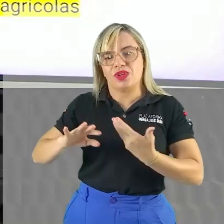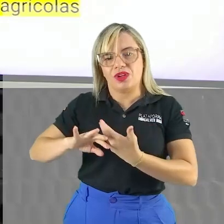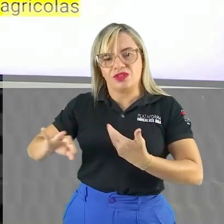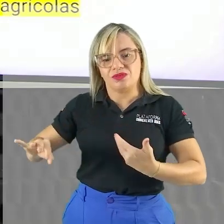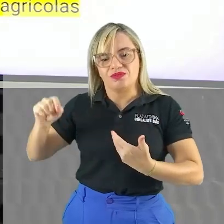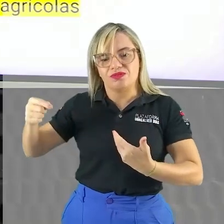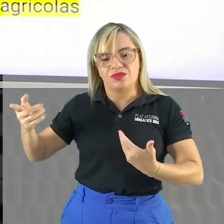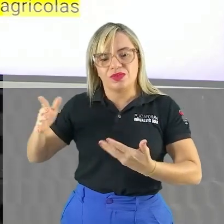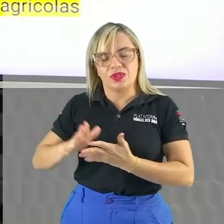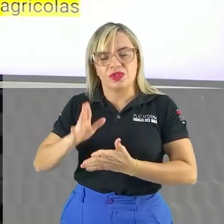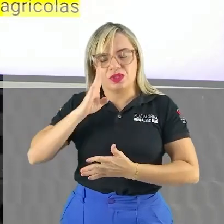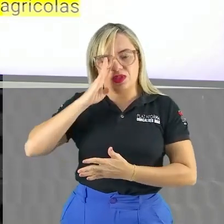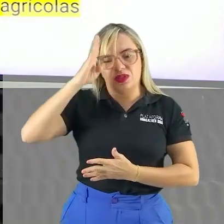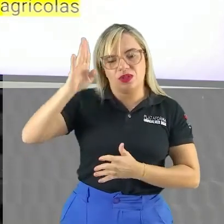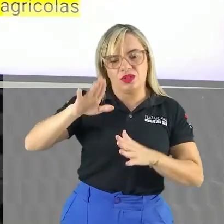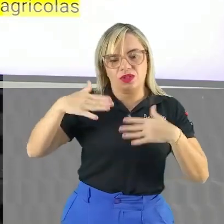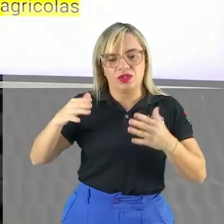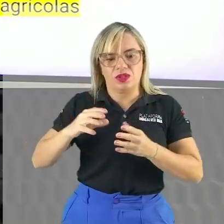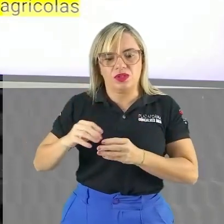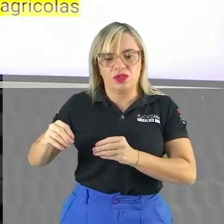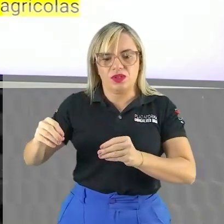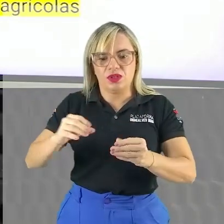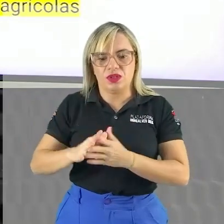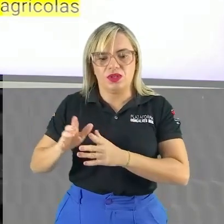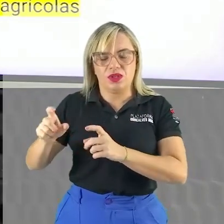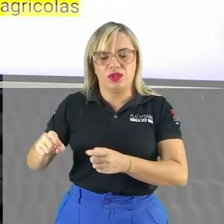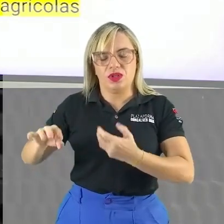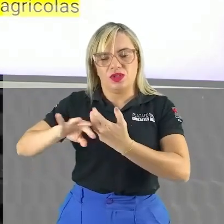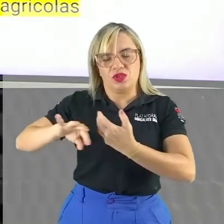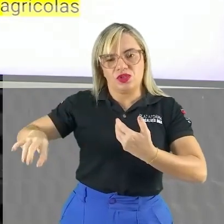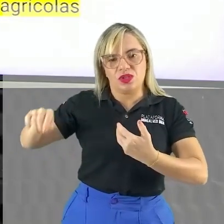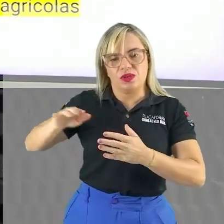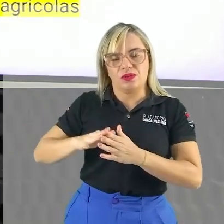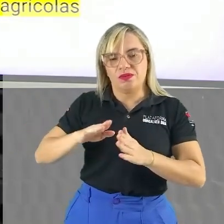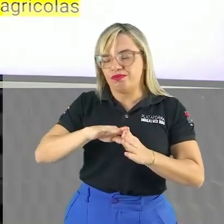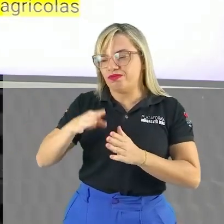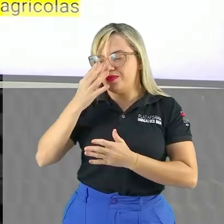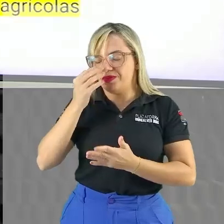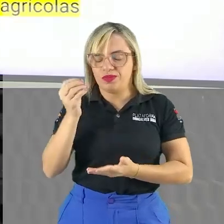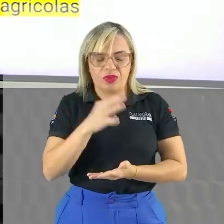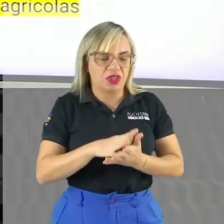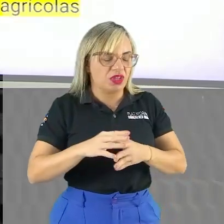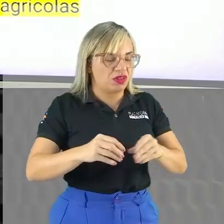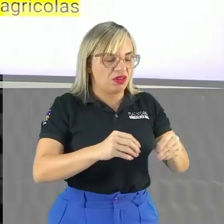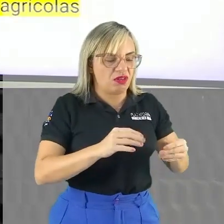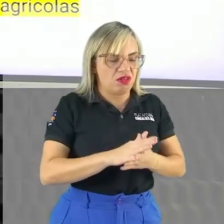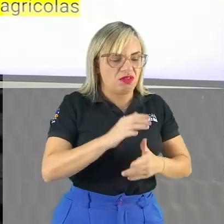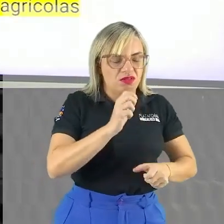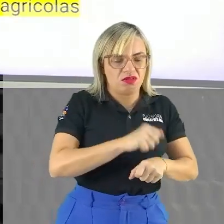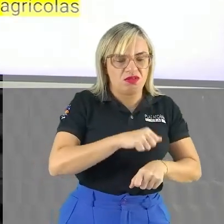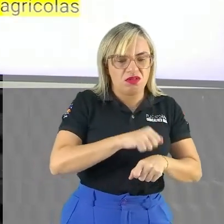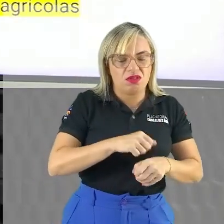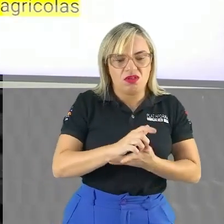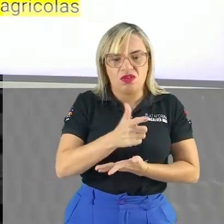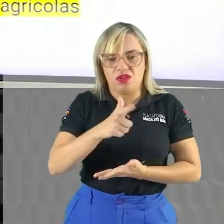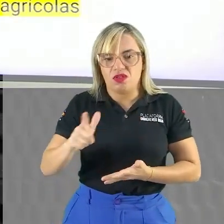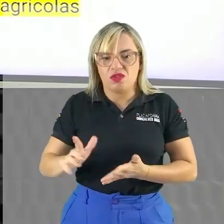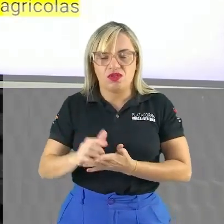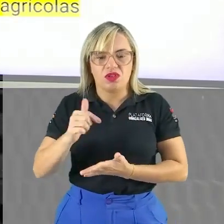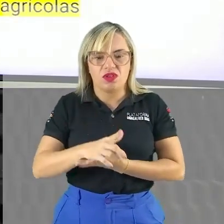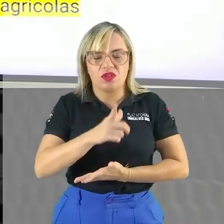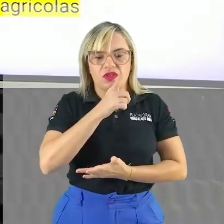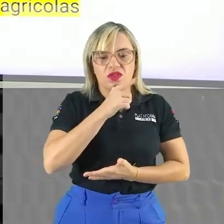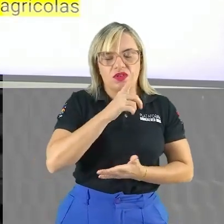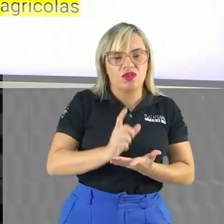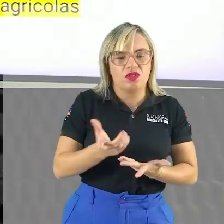né, principalmente territórios agrícolas marginais em que o solo é pobre, não há existência de fontes de água,